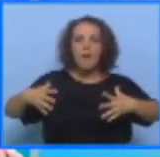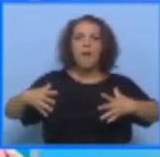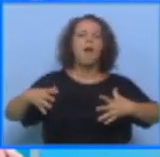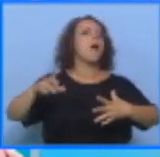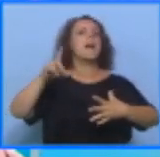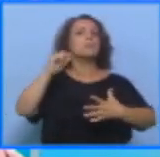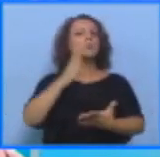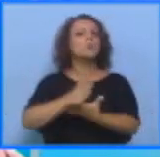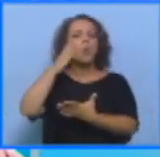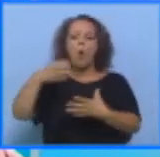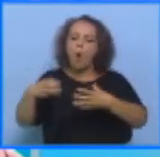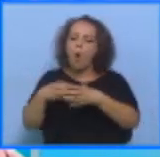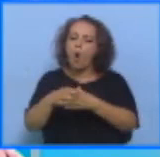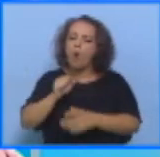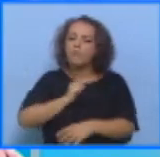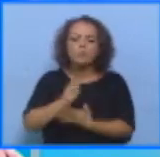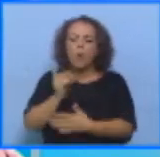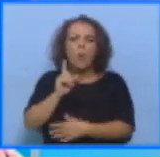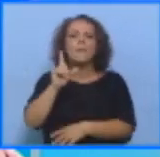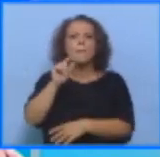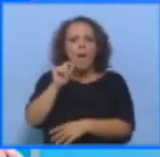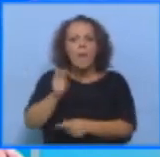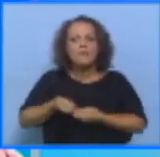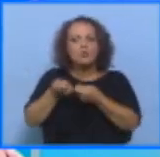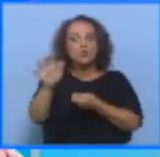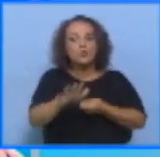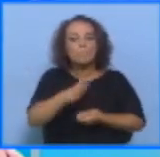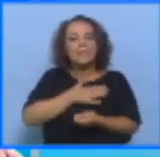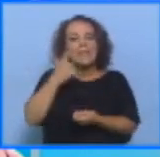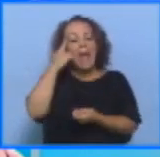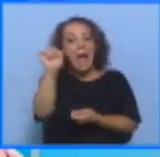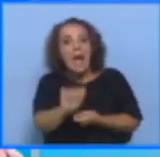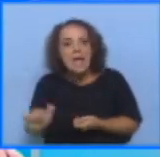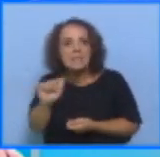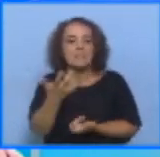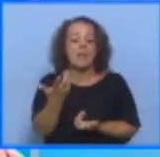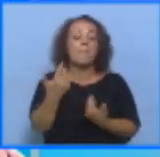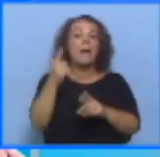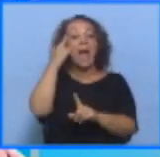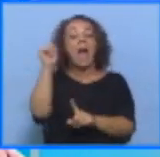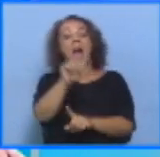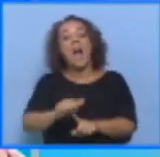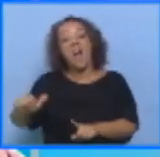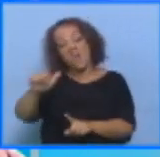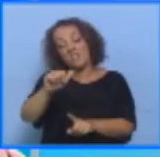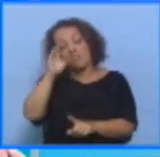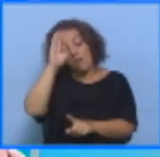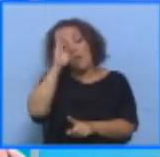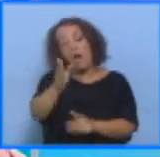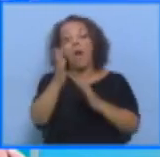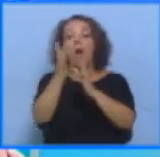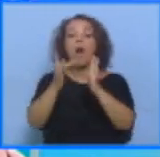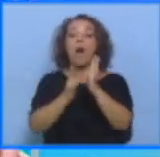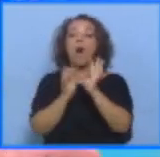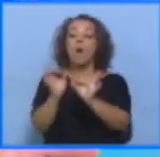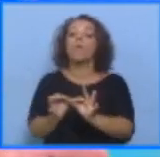outras congregações em geral, as que apostaram também na Ásia, e na Igreja em geral. Embora na Ásia o cristianismo seja minoritário.